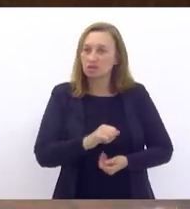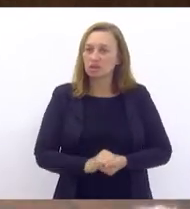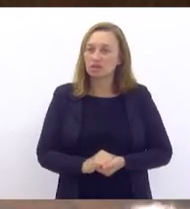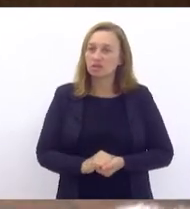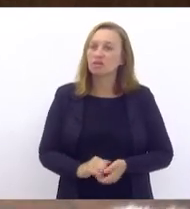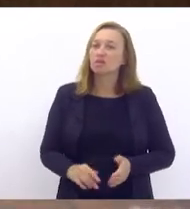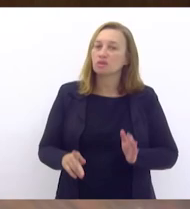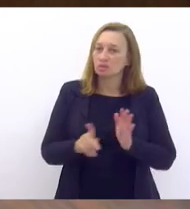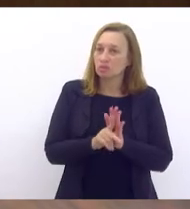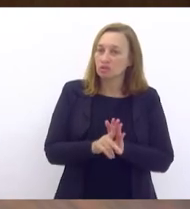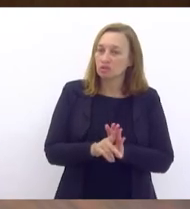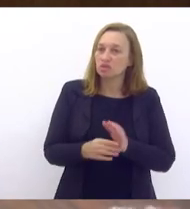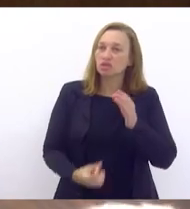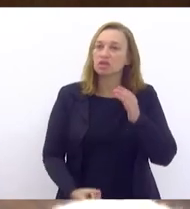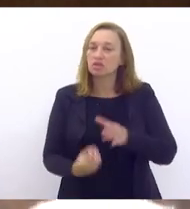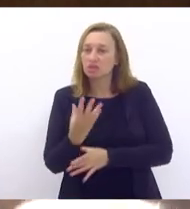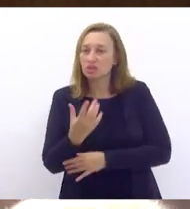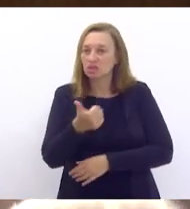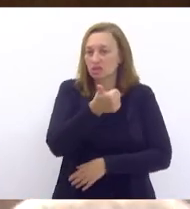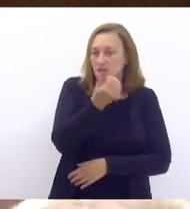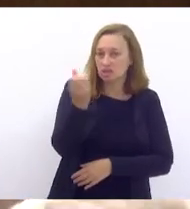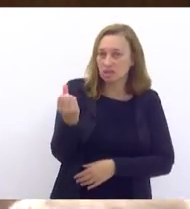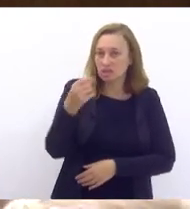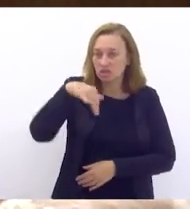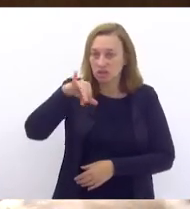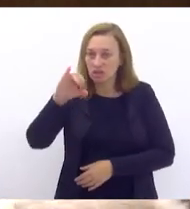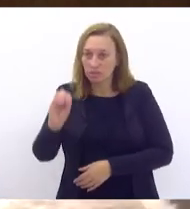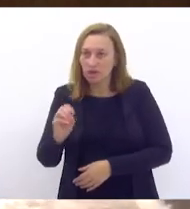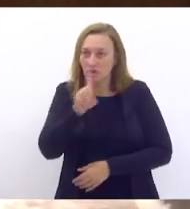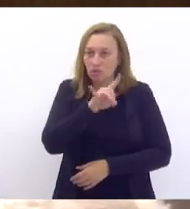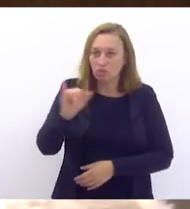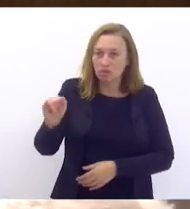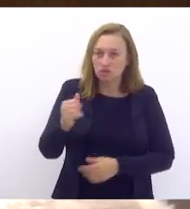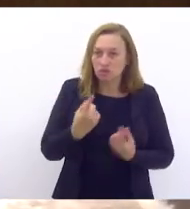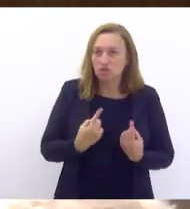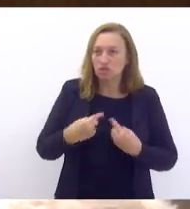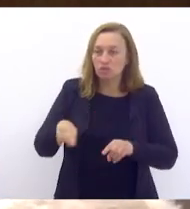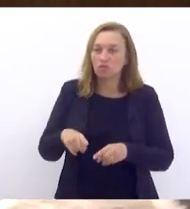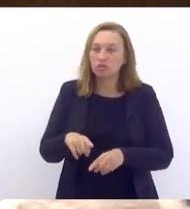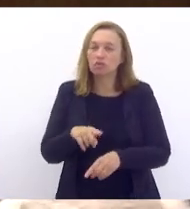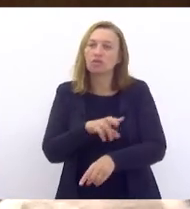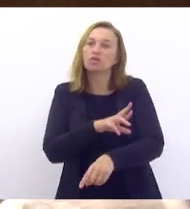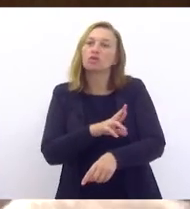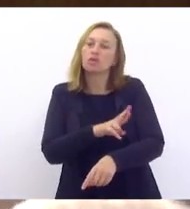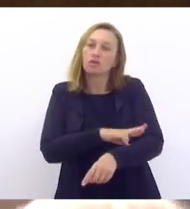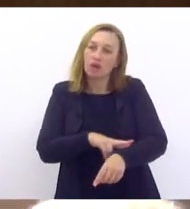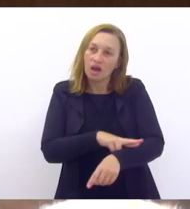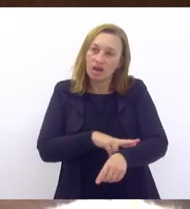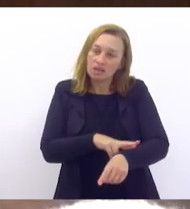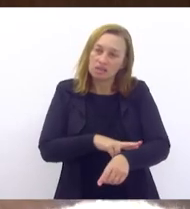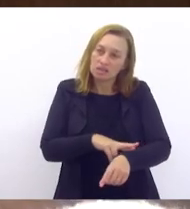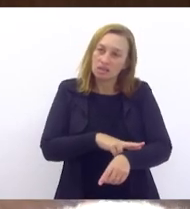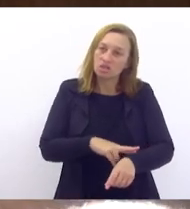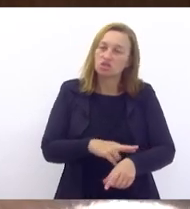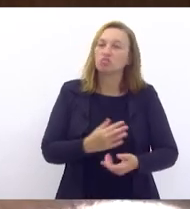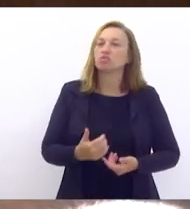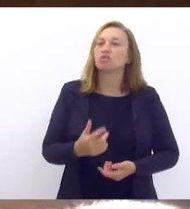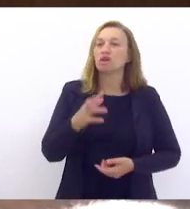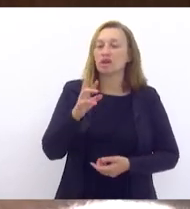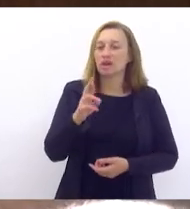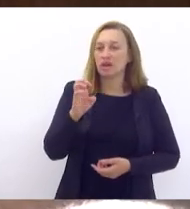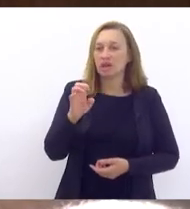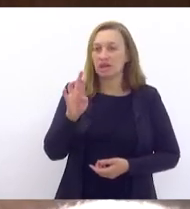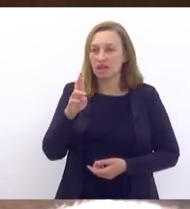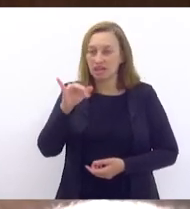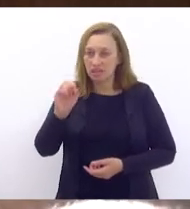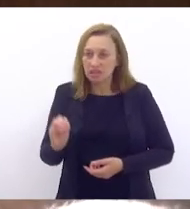do projeto que cria o 16 de maio como dia de combate ao racismo recreativo e dizer que nós também temos nessa casa